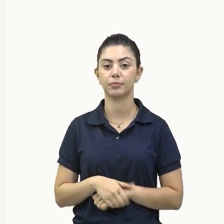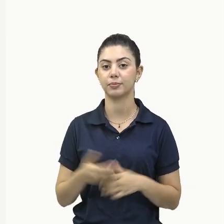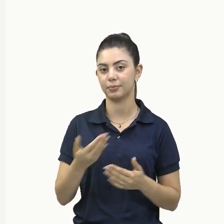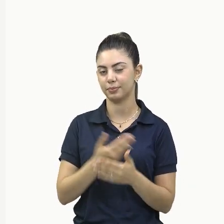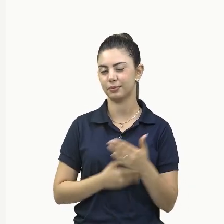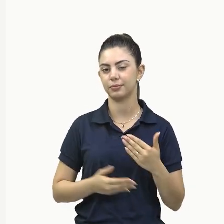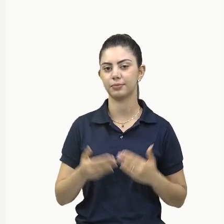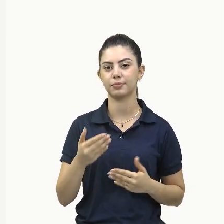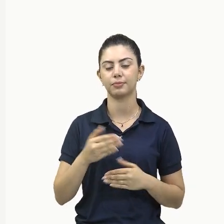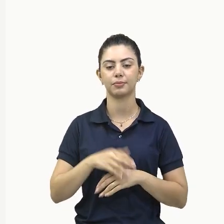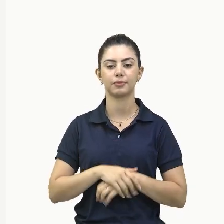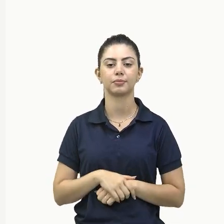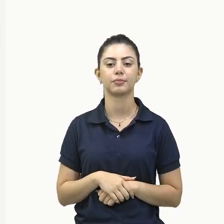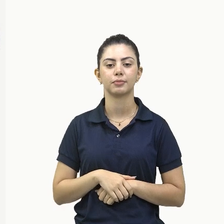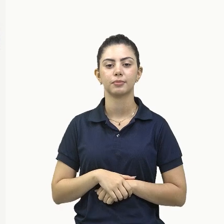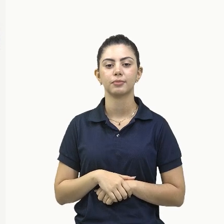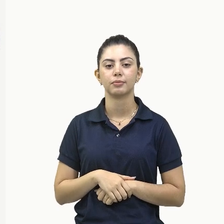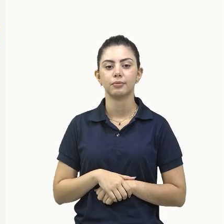Continuando.